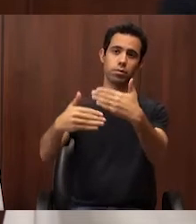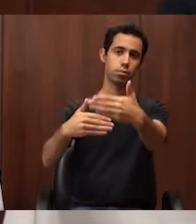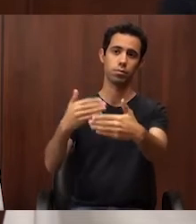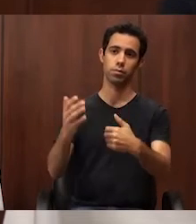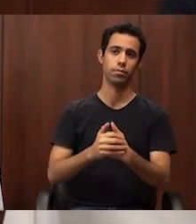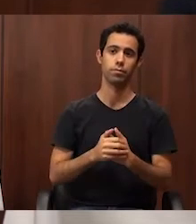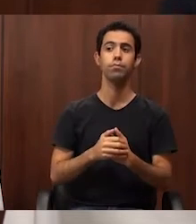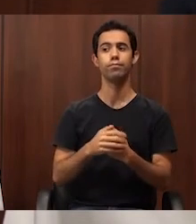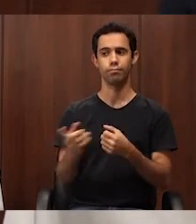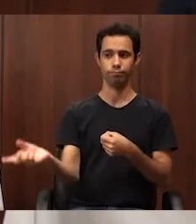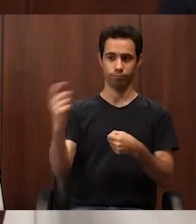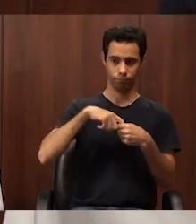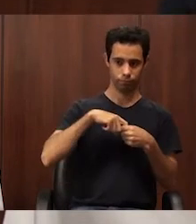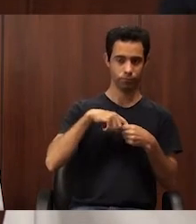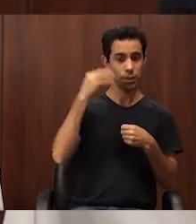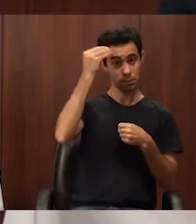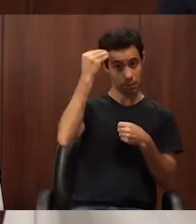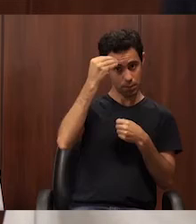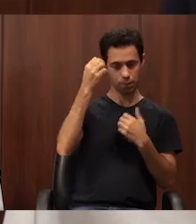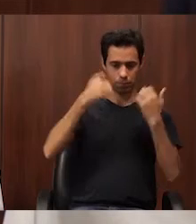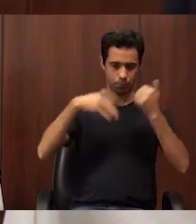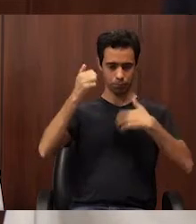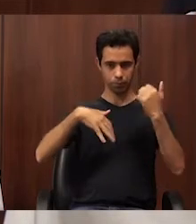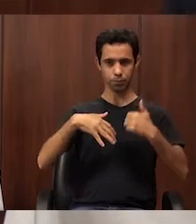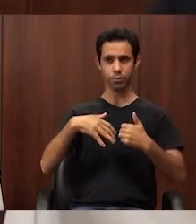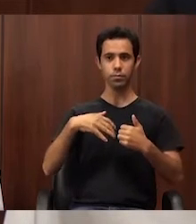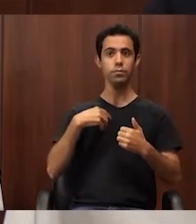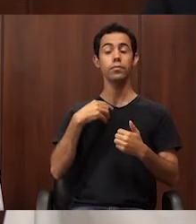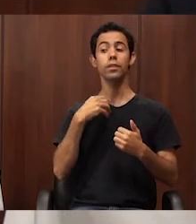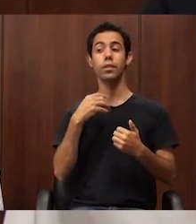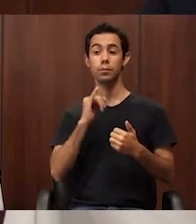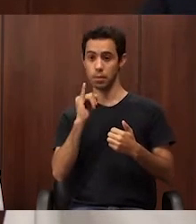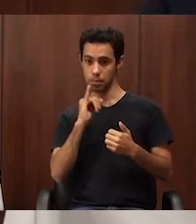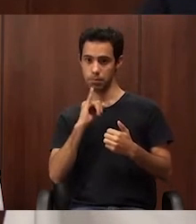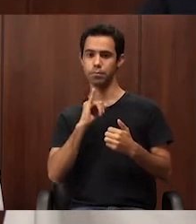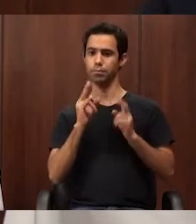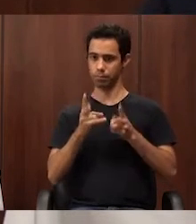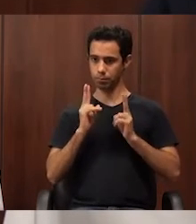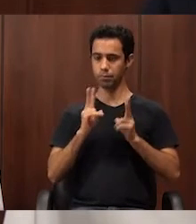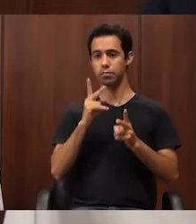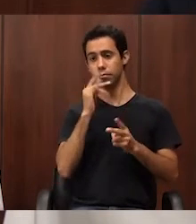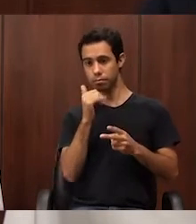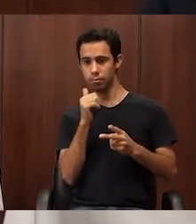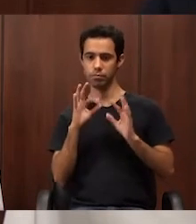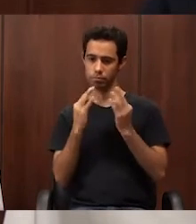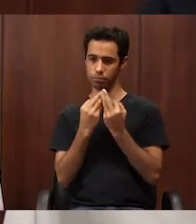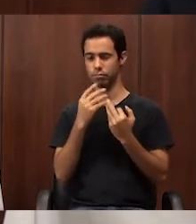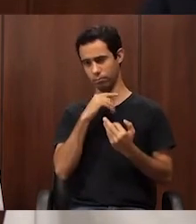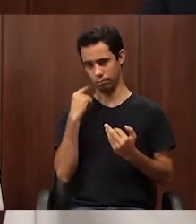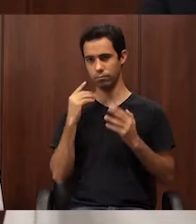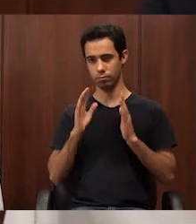Aqui eu volto para a minha experiência pessoal. A minha irmã, meus pais já faleceram, a minha irmã hoje mora comigo.